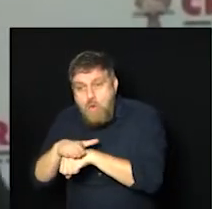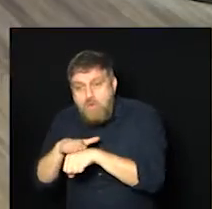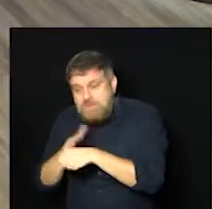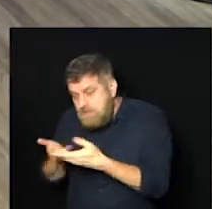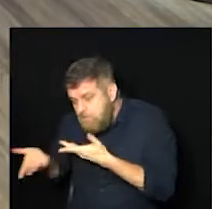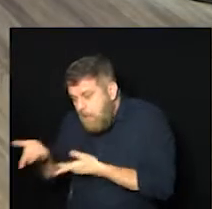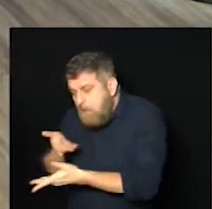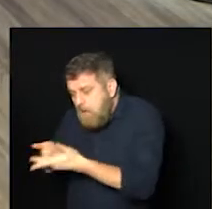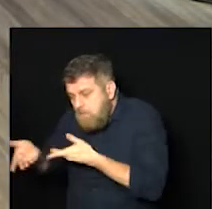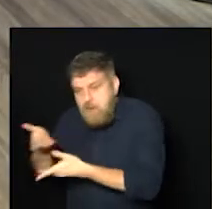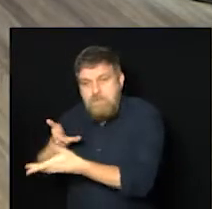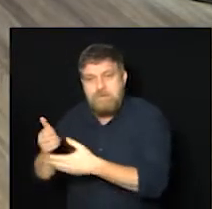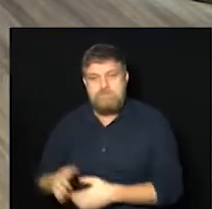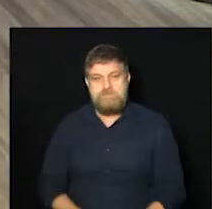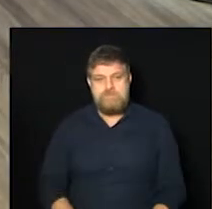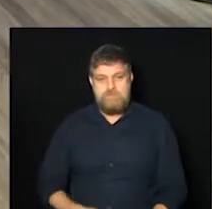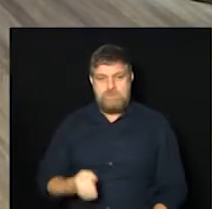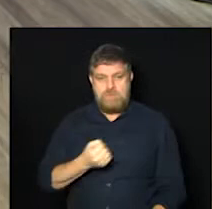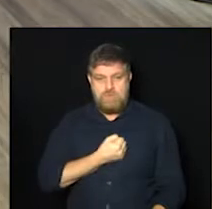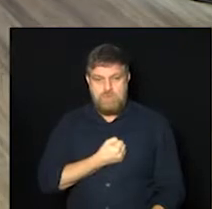crianças.